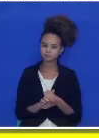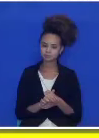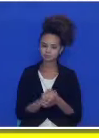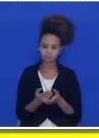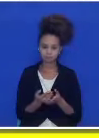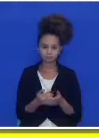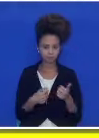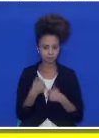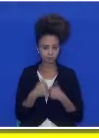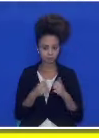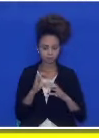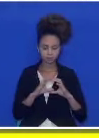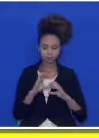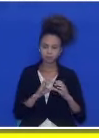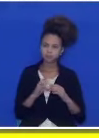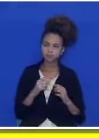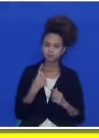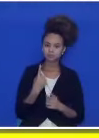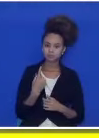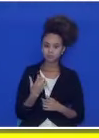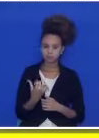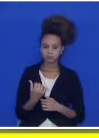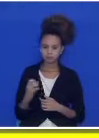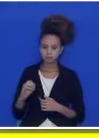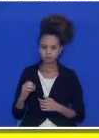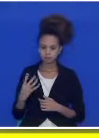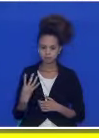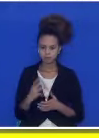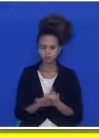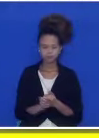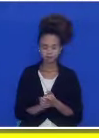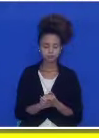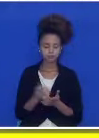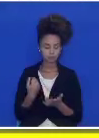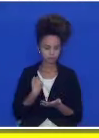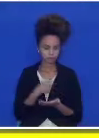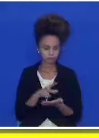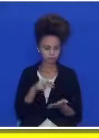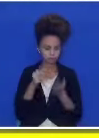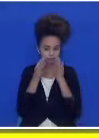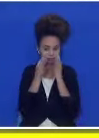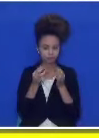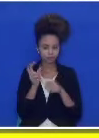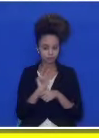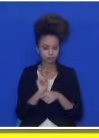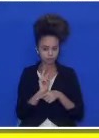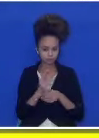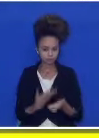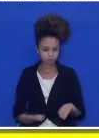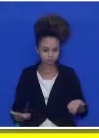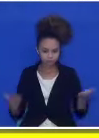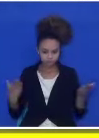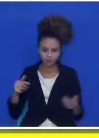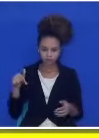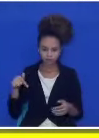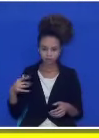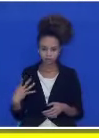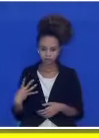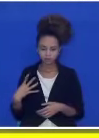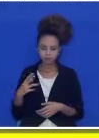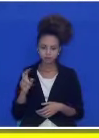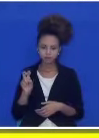Time Mania, concurso número 1604. Números sorteados, atenção senhoras auditoras: 74,